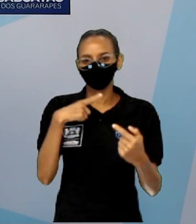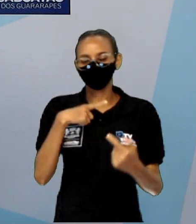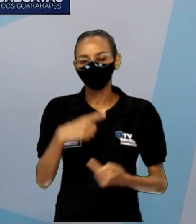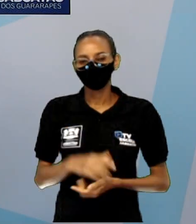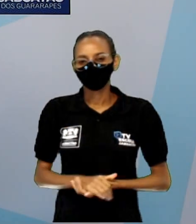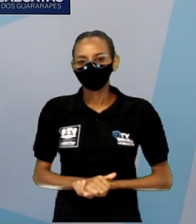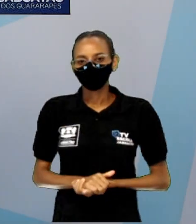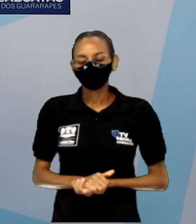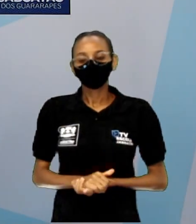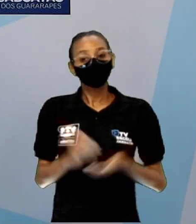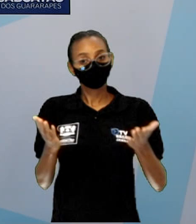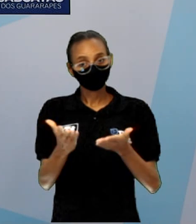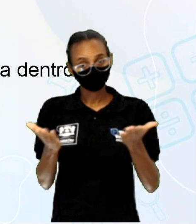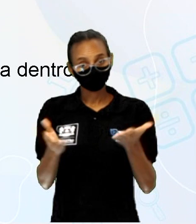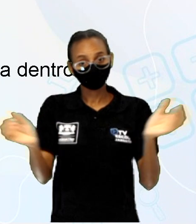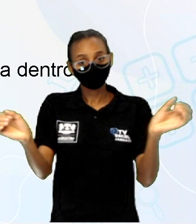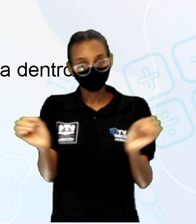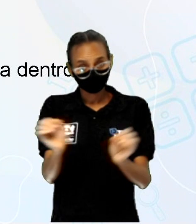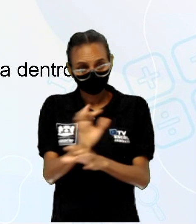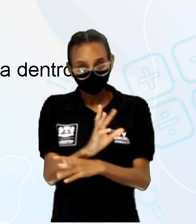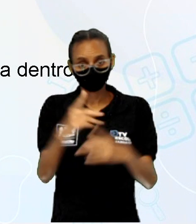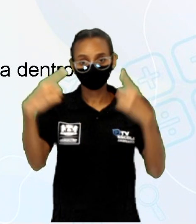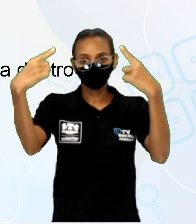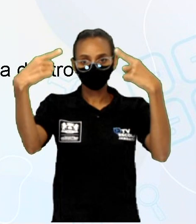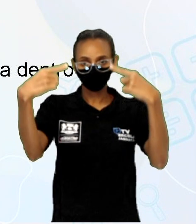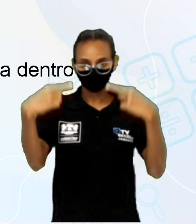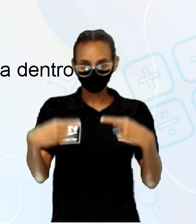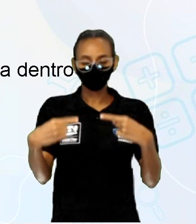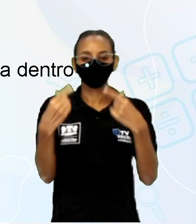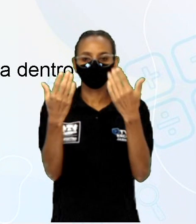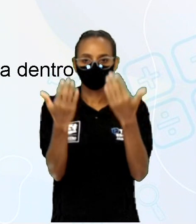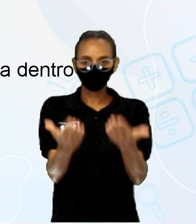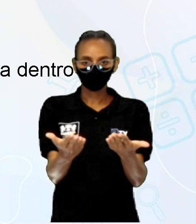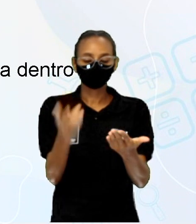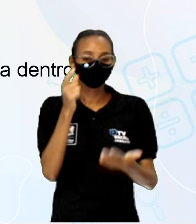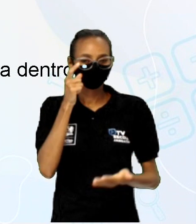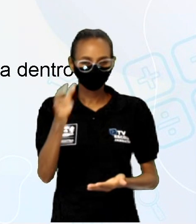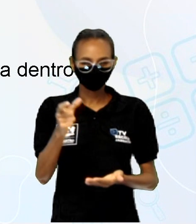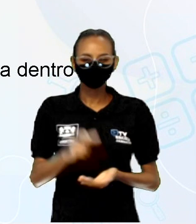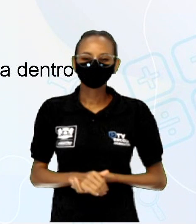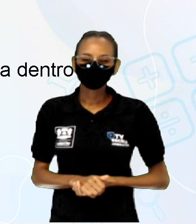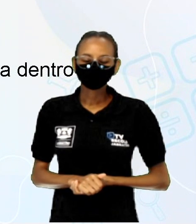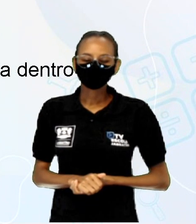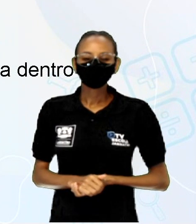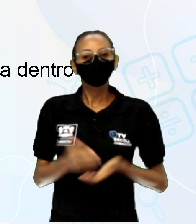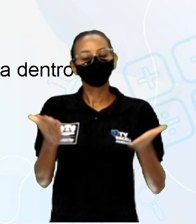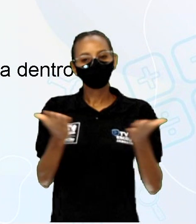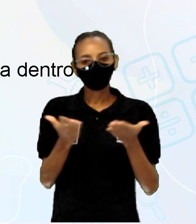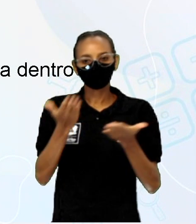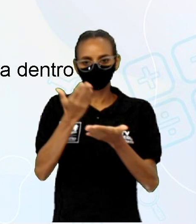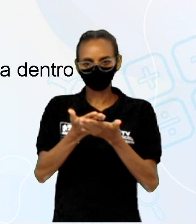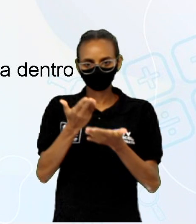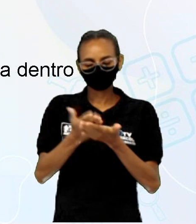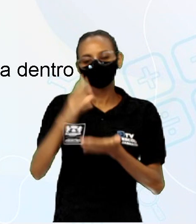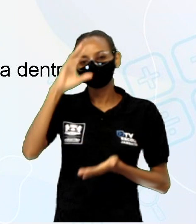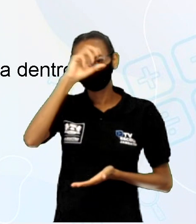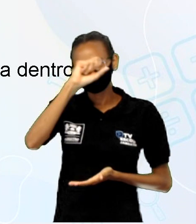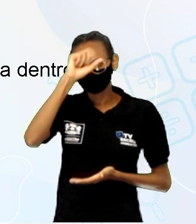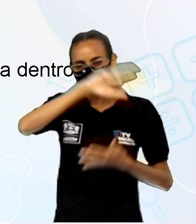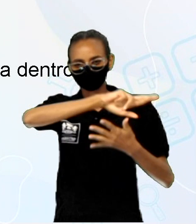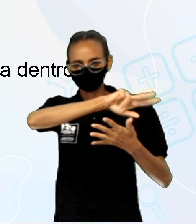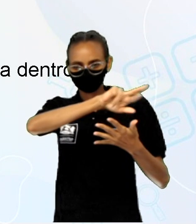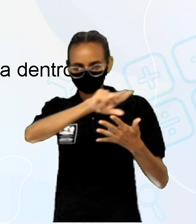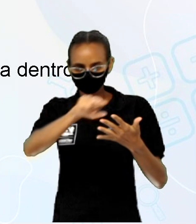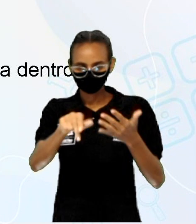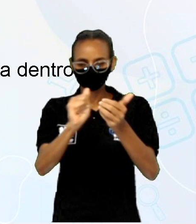Para a gente terminar, deixo os desafios para vocês, um desafio bem interessante. Vimos aí durante essa aula, né, que tiveram vários